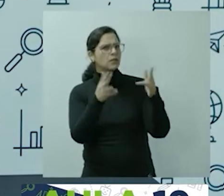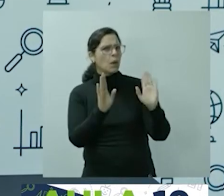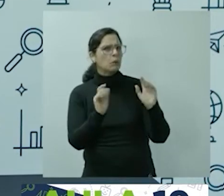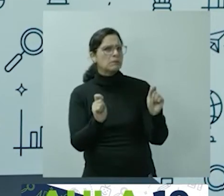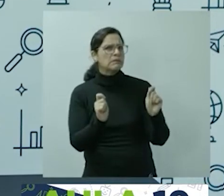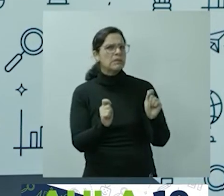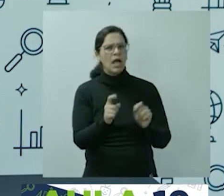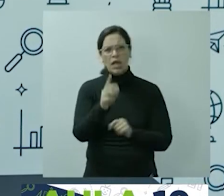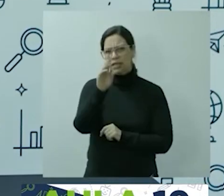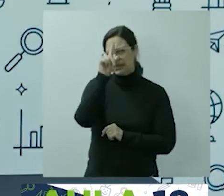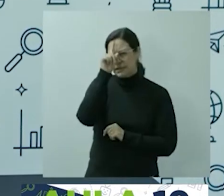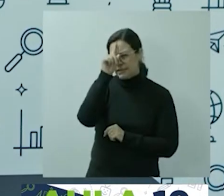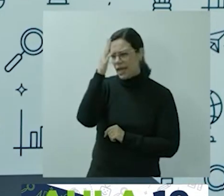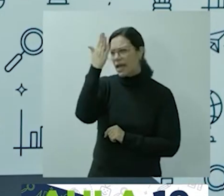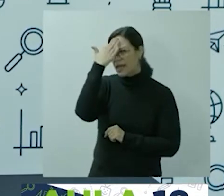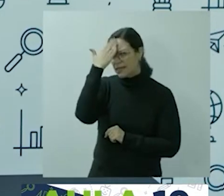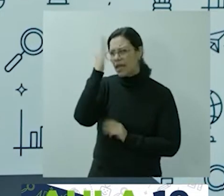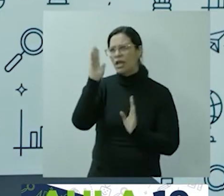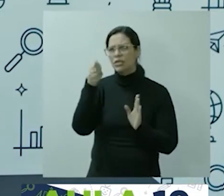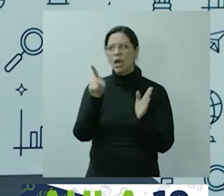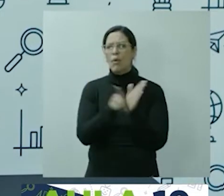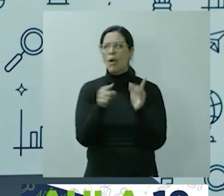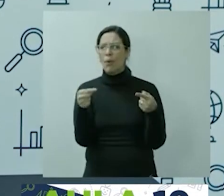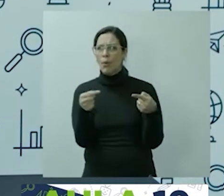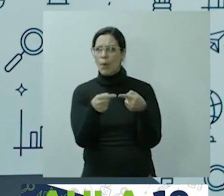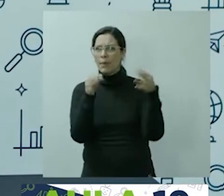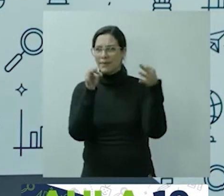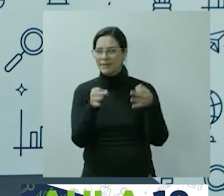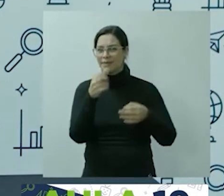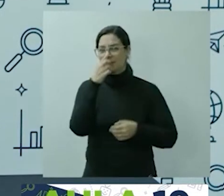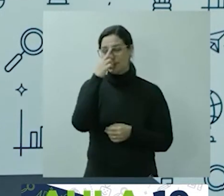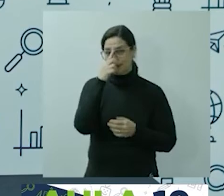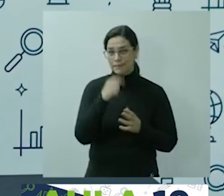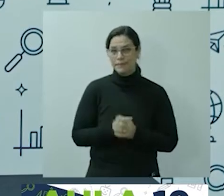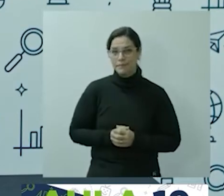uma ideia do que, o que combina com o quê?